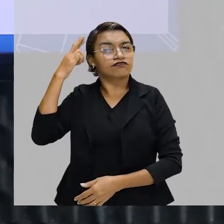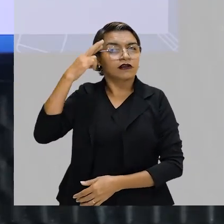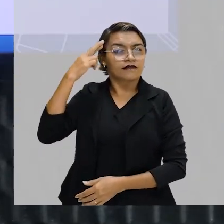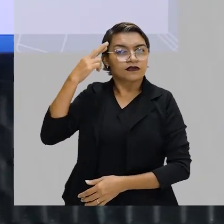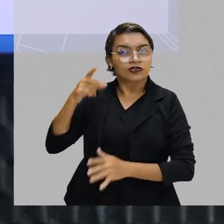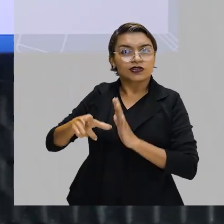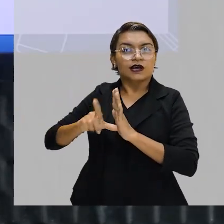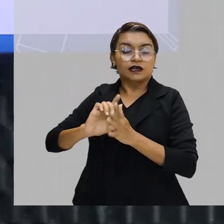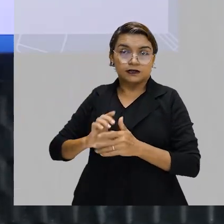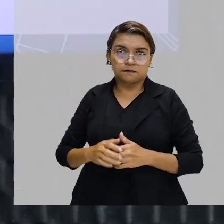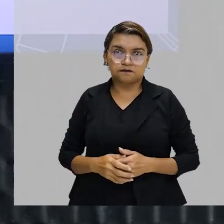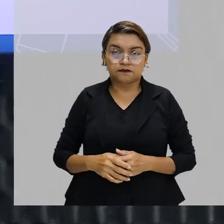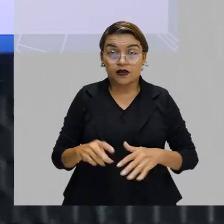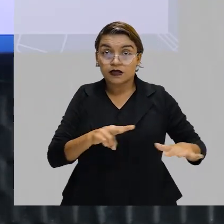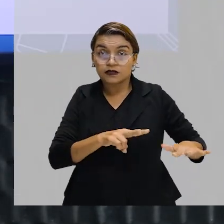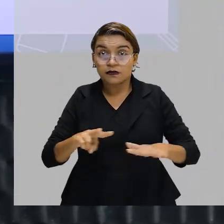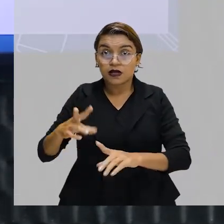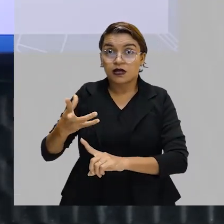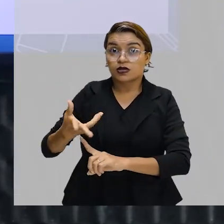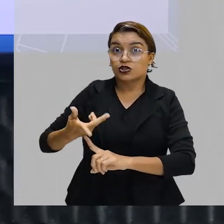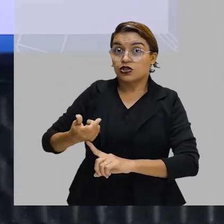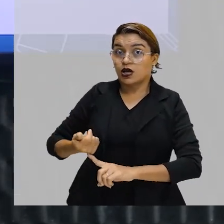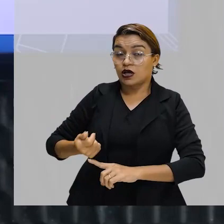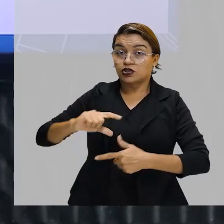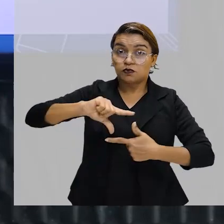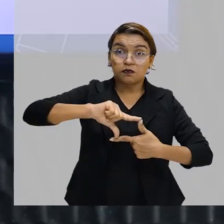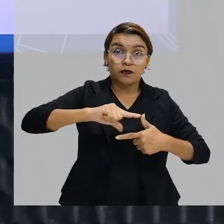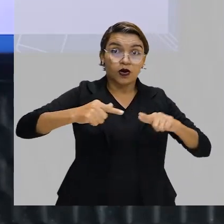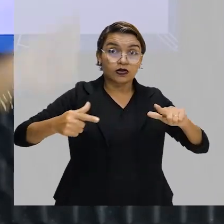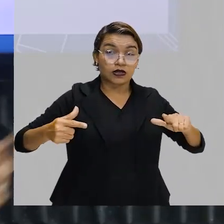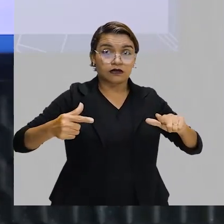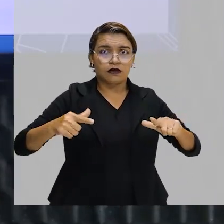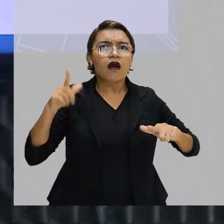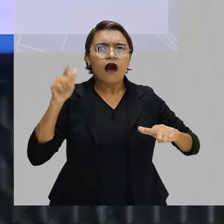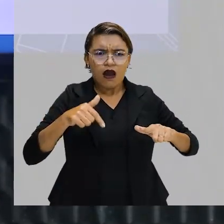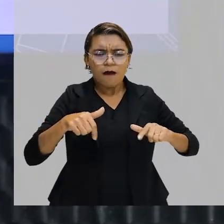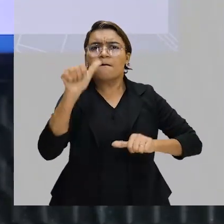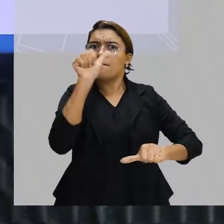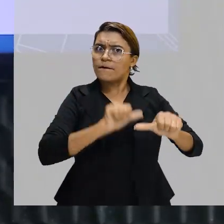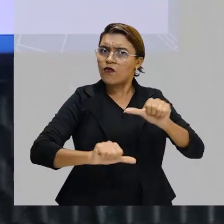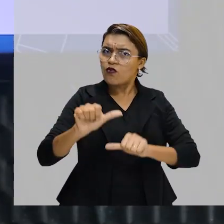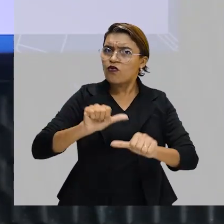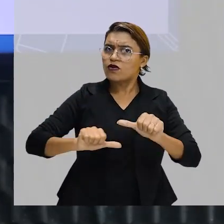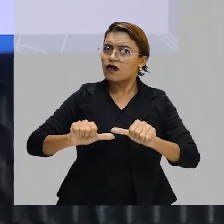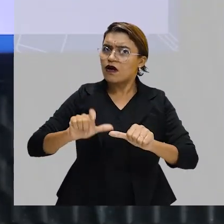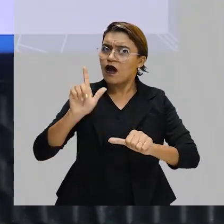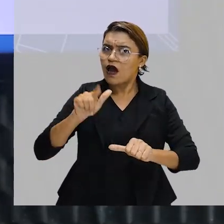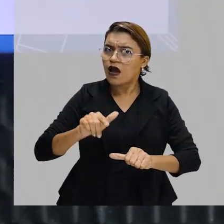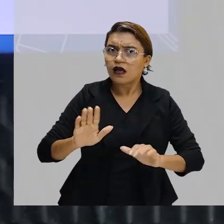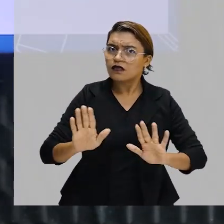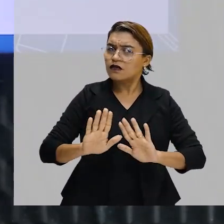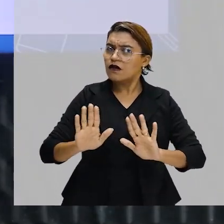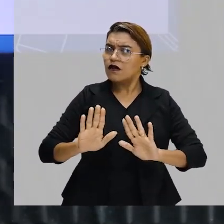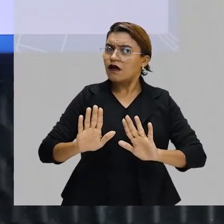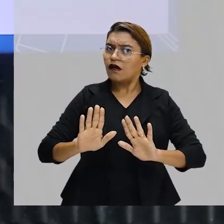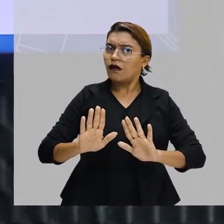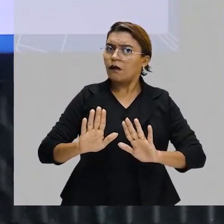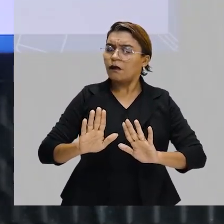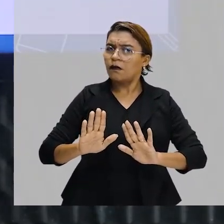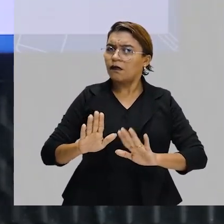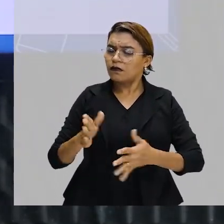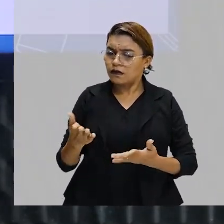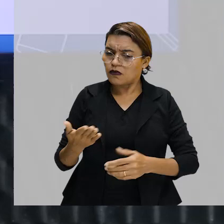isso. A Semana de Arte Moderna, ela veio como algo, vamos mudar, vamos mudar. Não, peraí, eu estou acostumado com isso